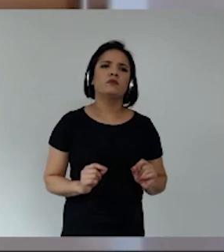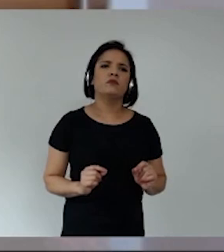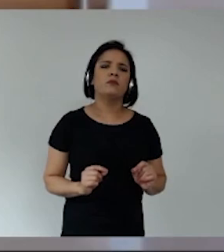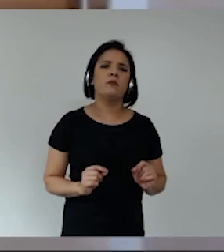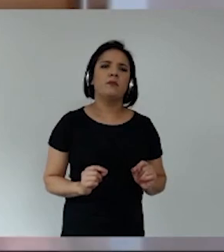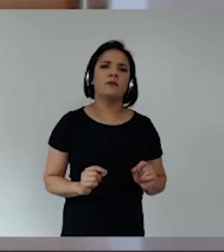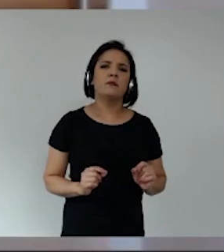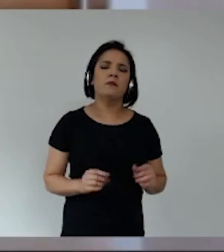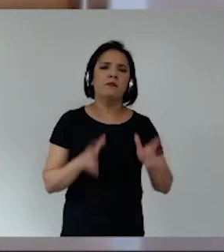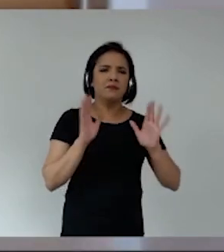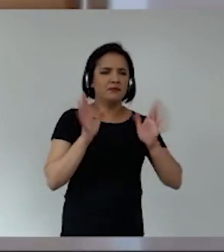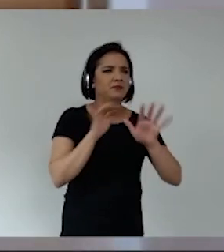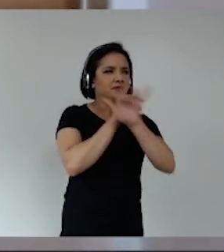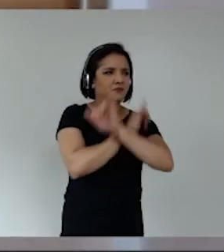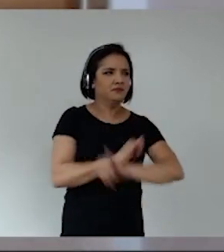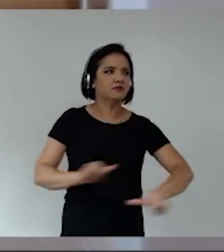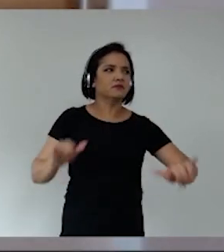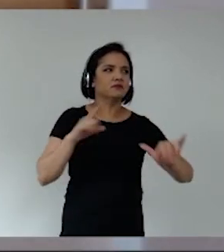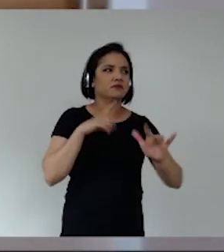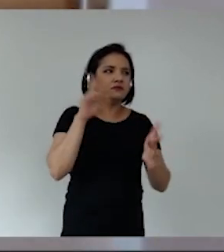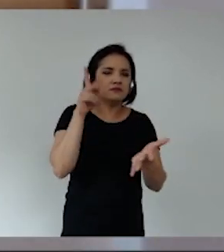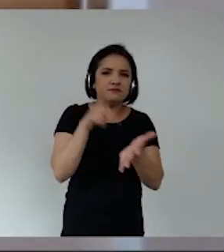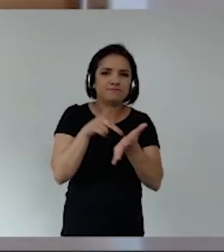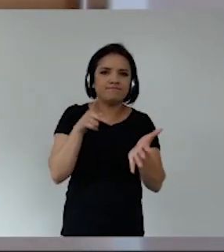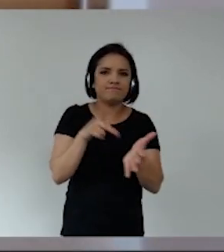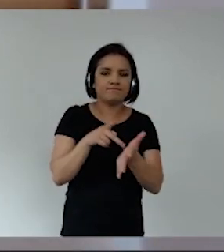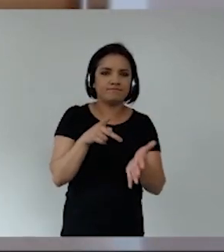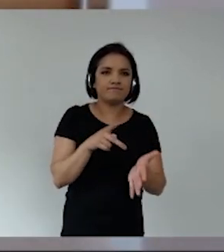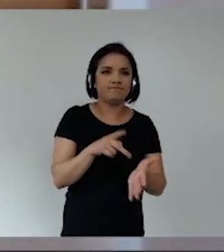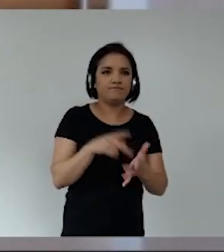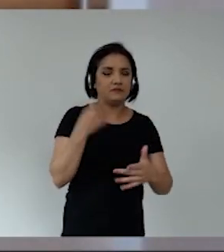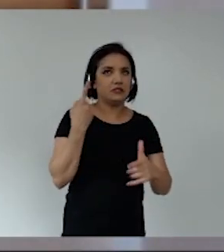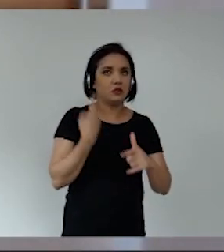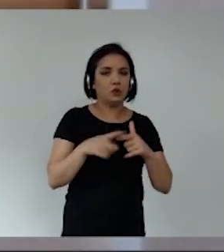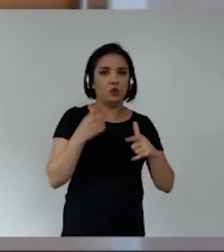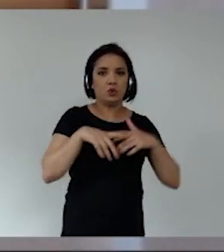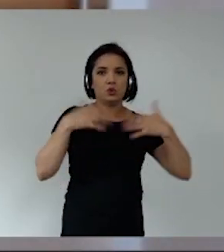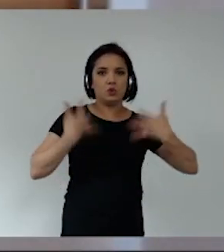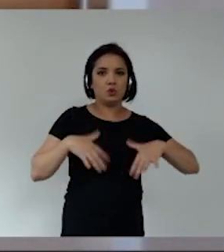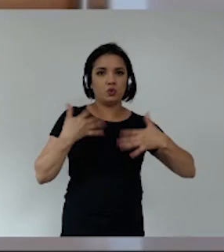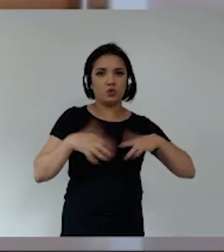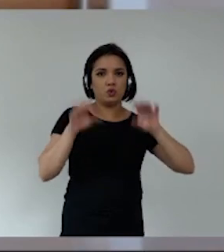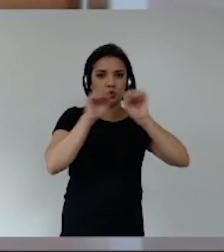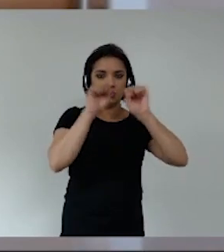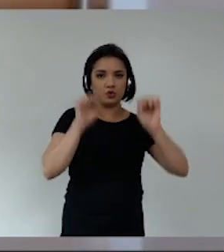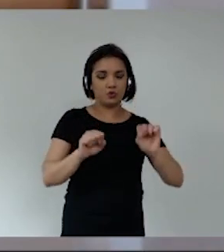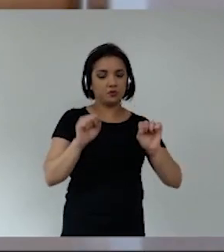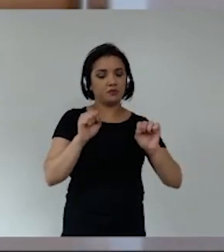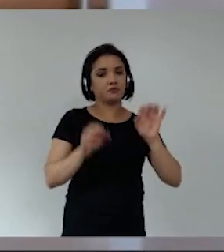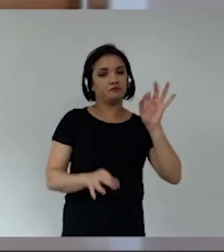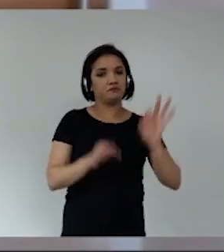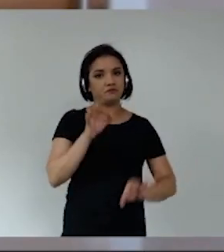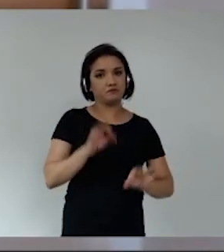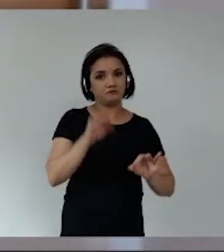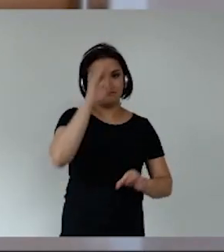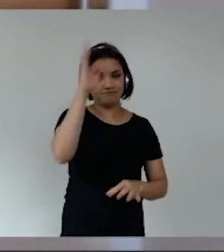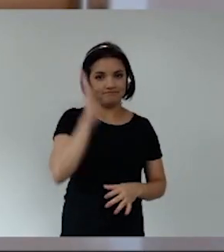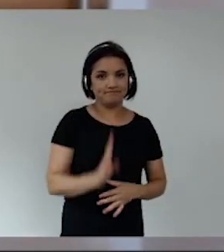que falado e anunciada, uma verdadeira tragédia, né, no sistema jurisdicional brasileiro. Não é à toa